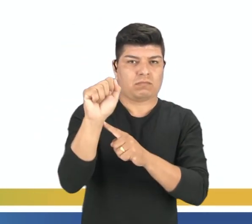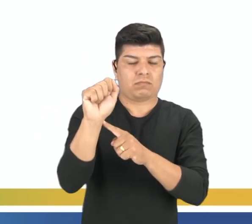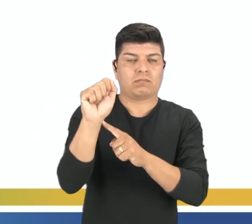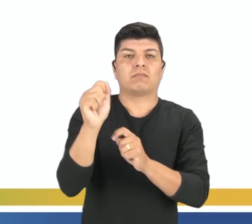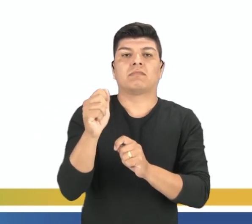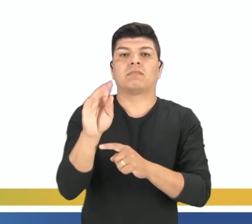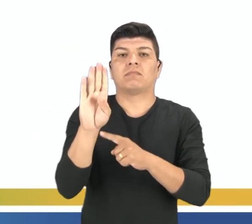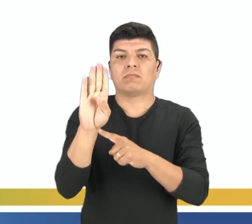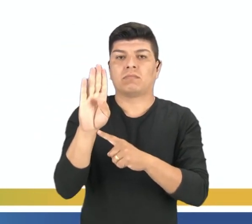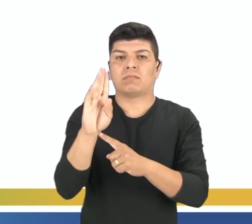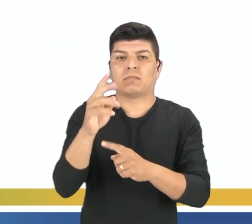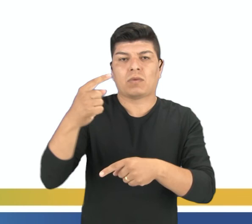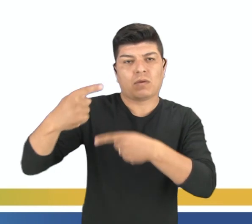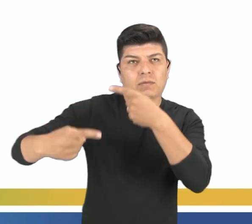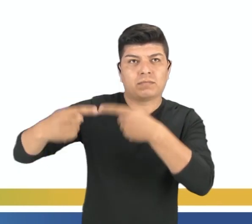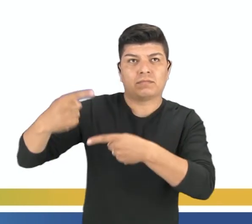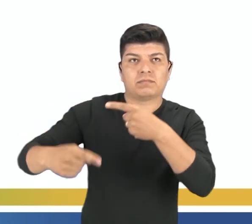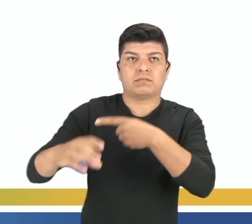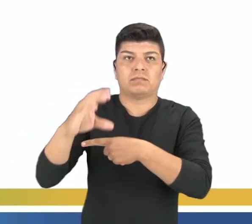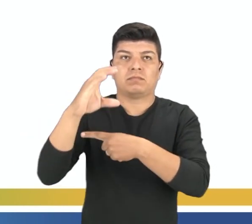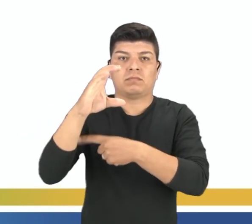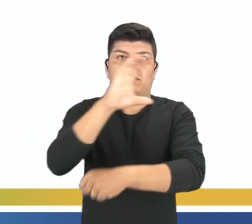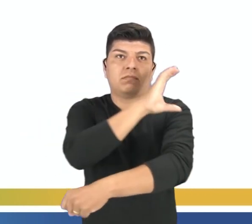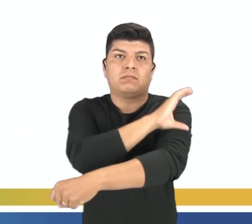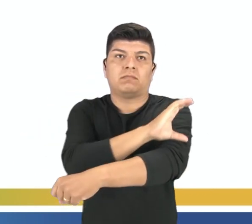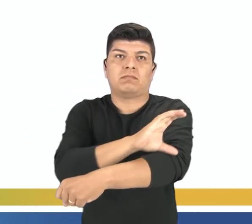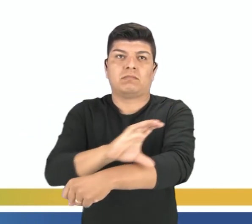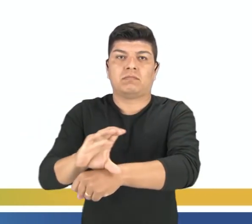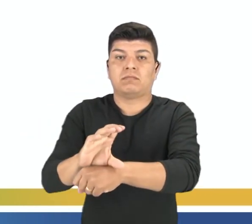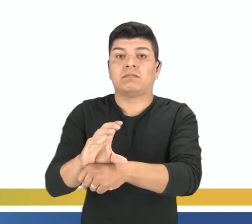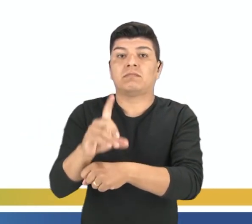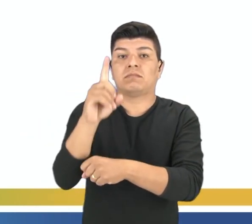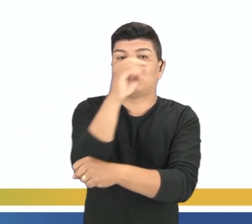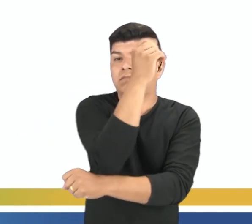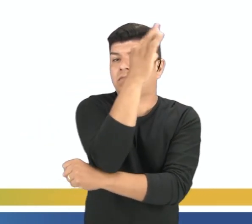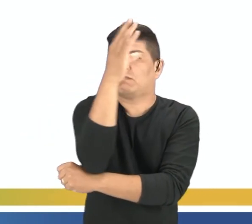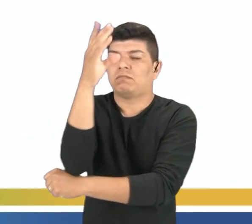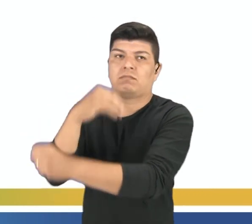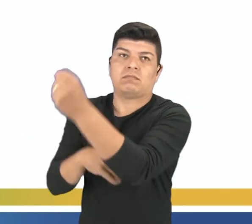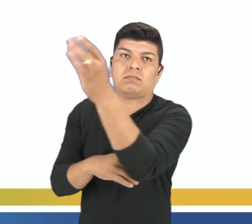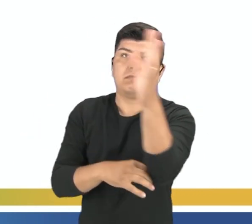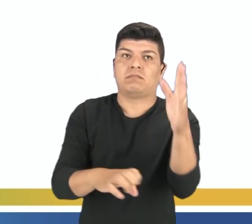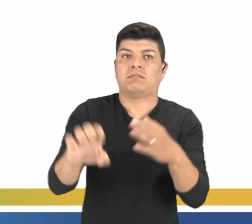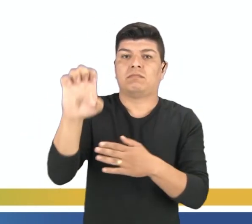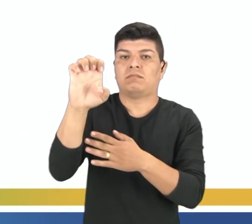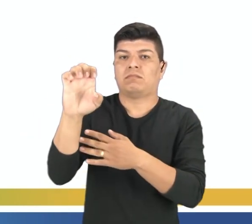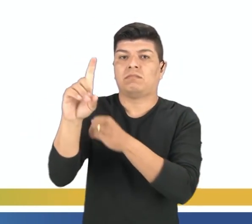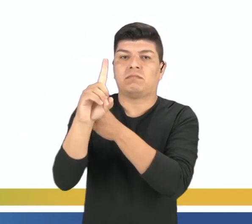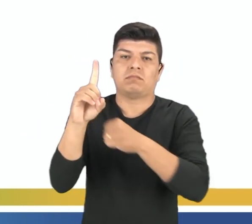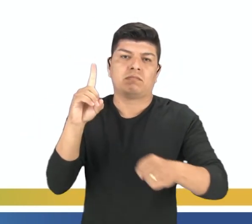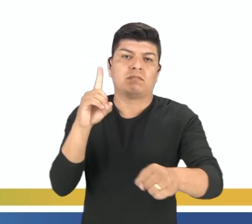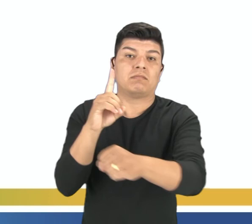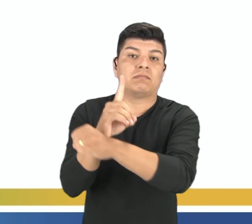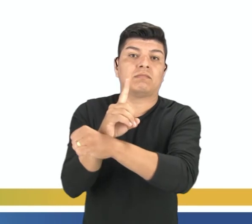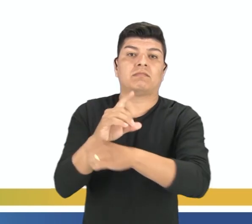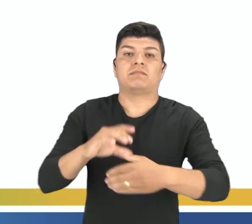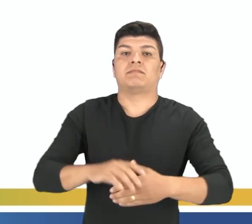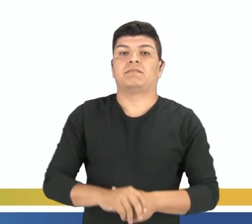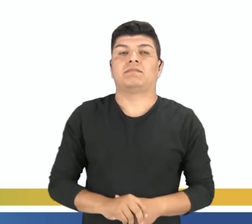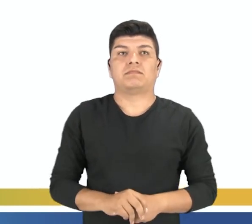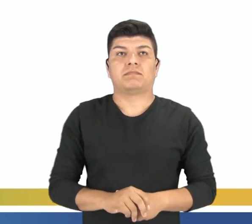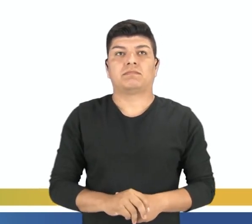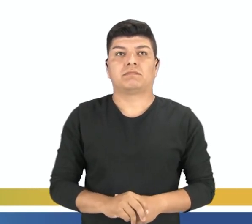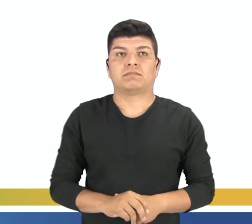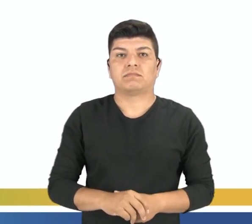Econômica, B. Política, C. Cultural, D. Ambiental, E. Social.